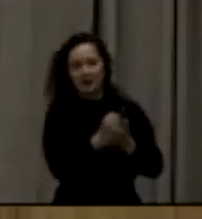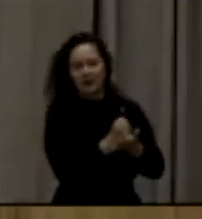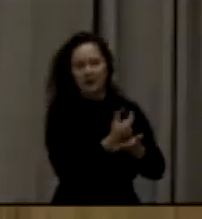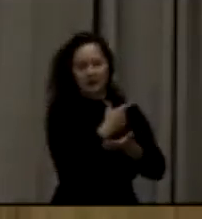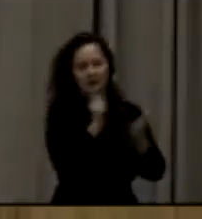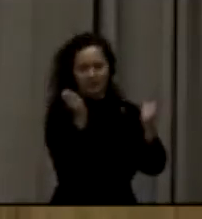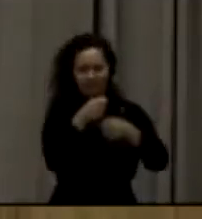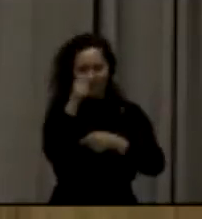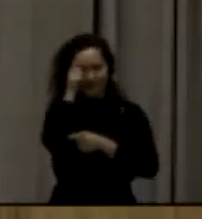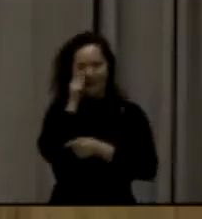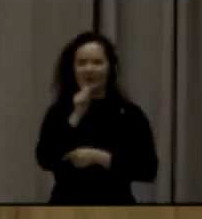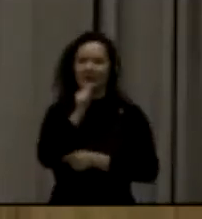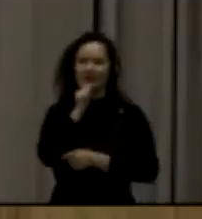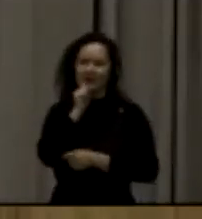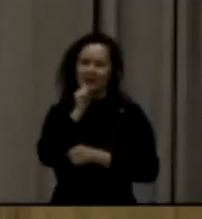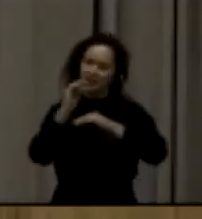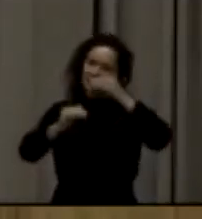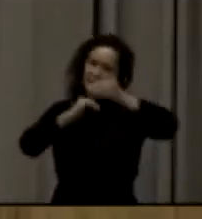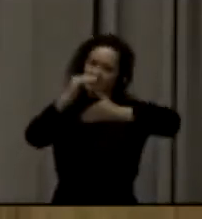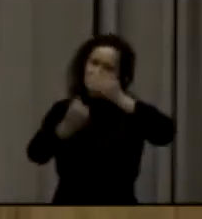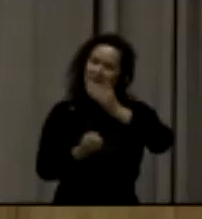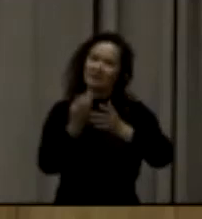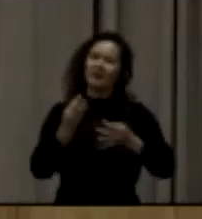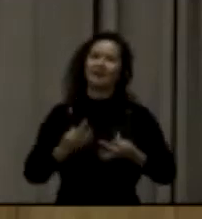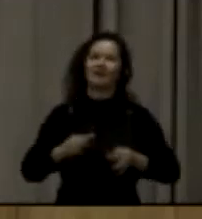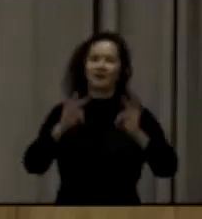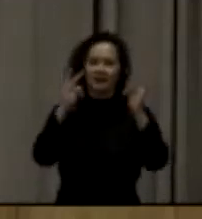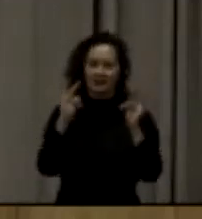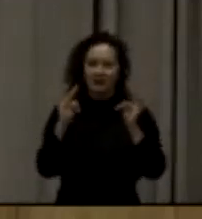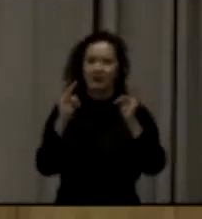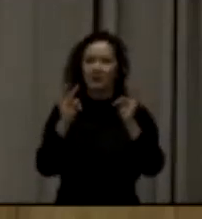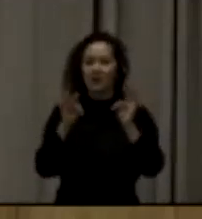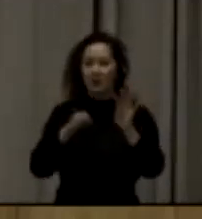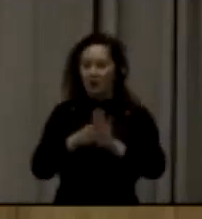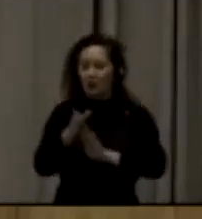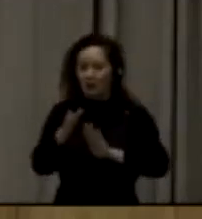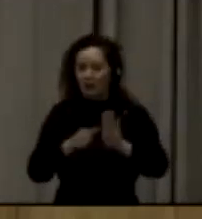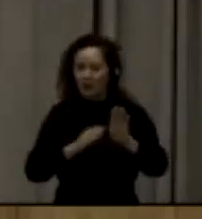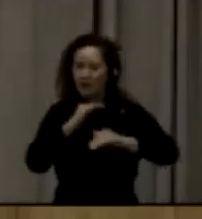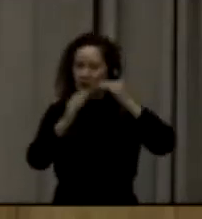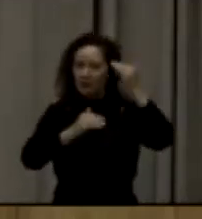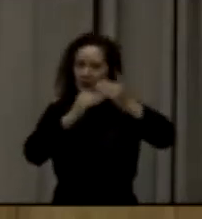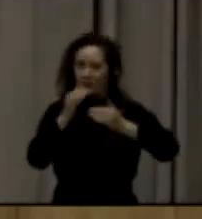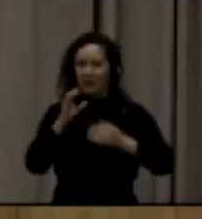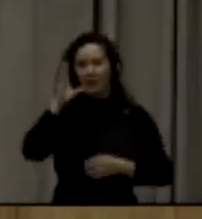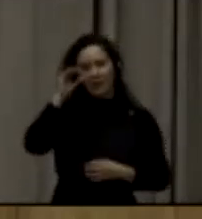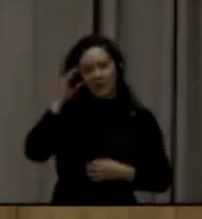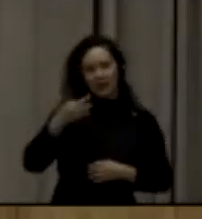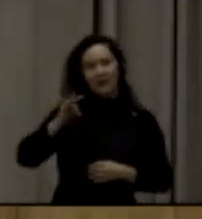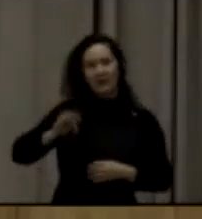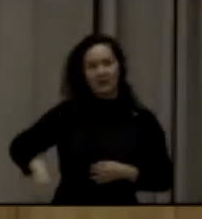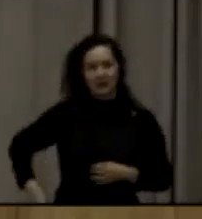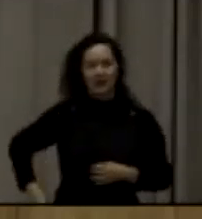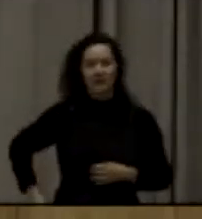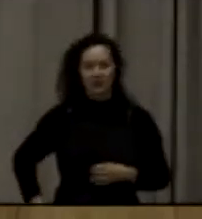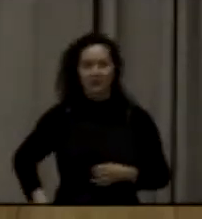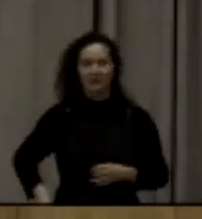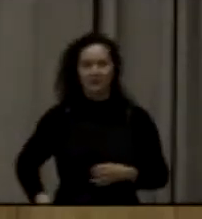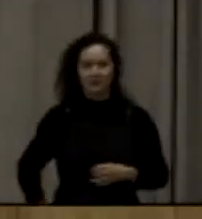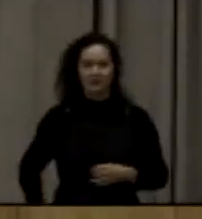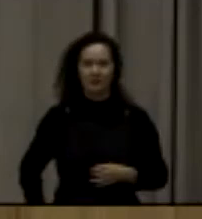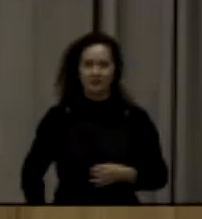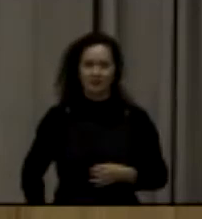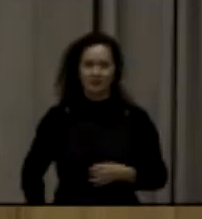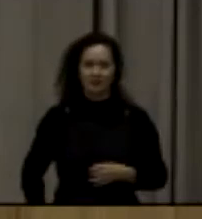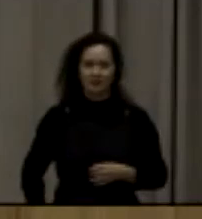É possível desenvolver tecnologias, orientar o desenvolvimento científico e tecnológico para produzir